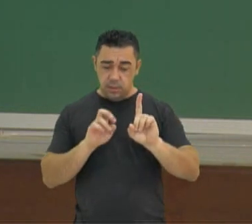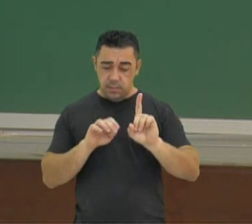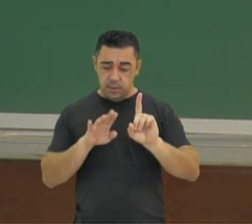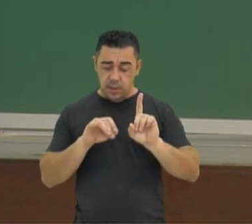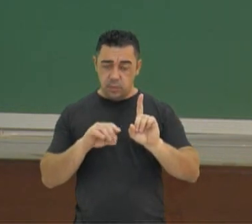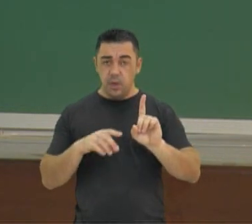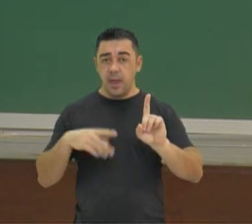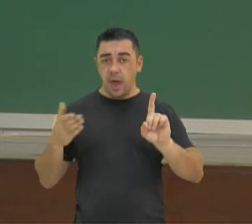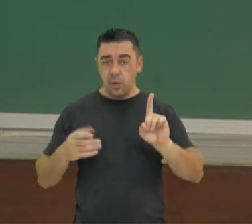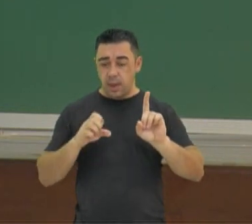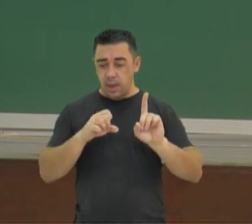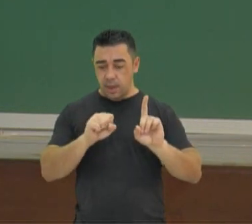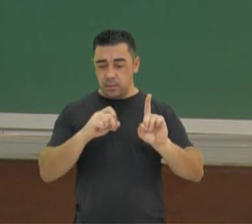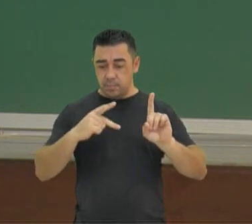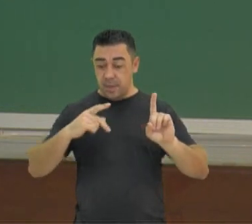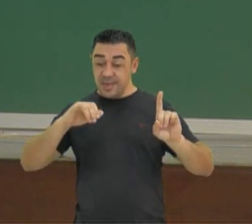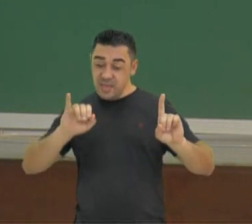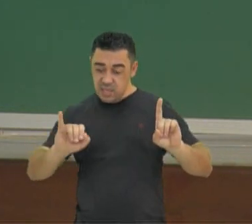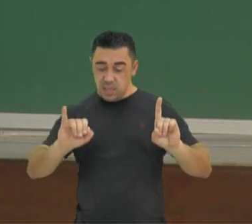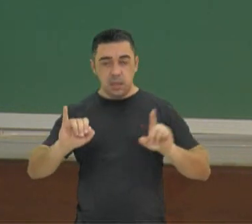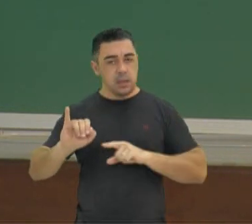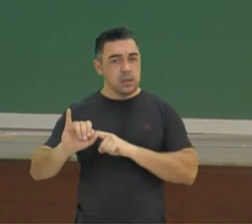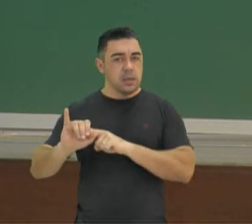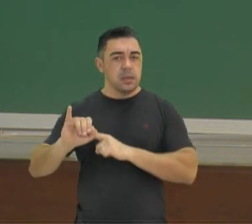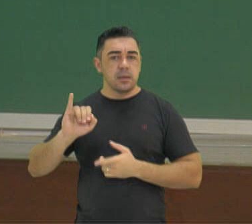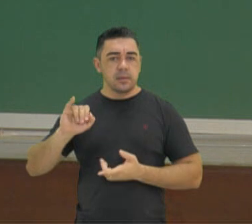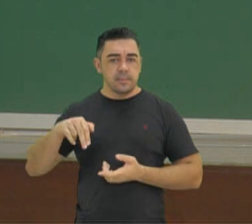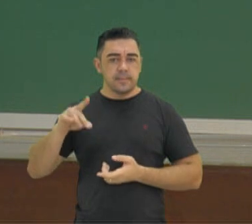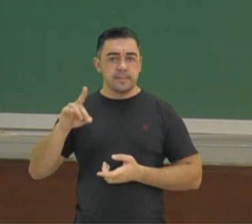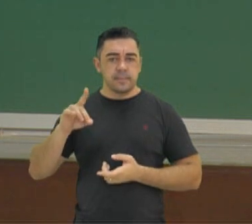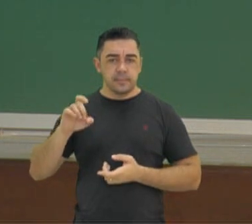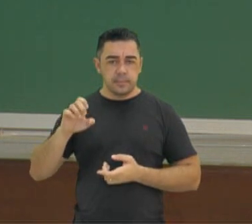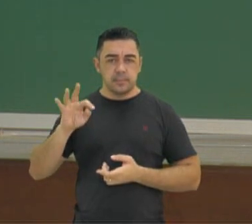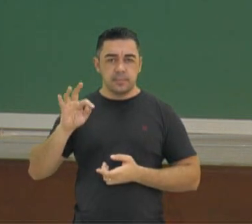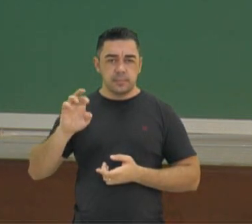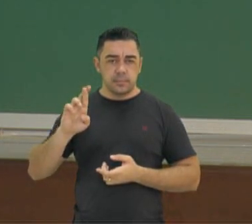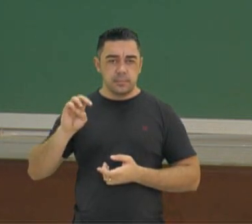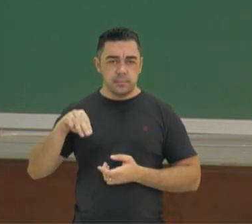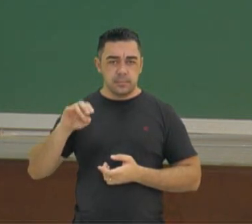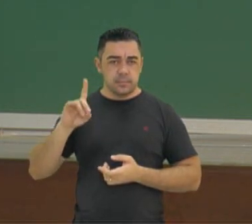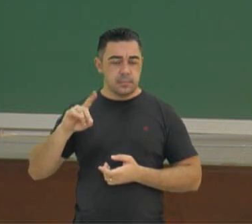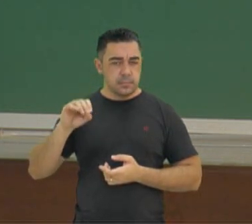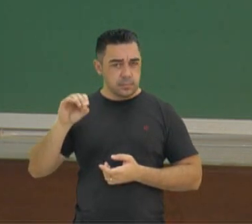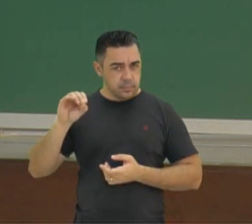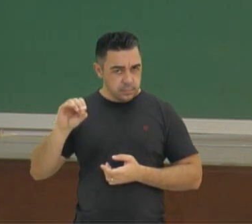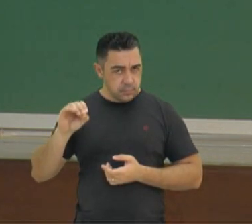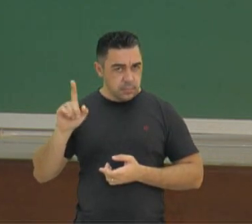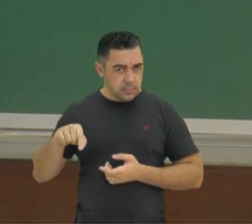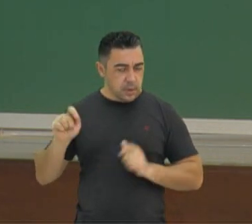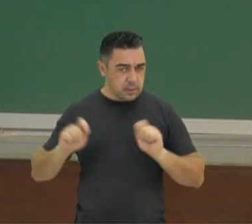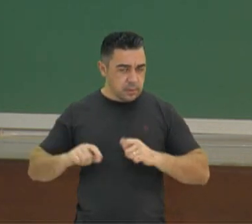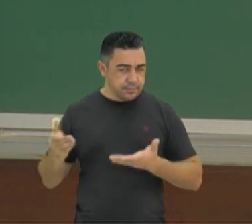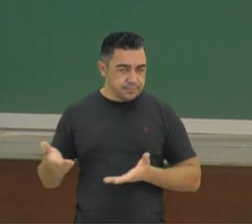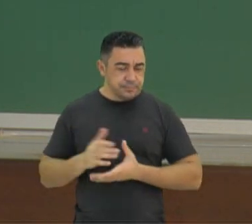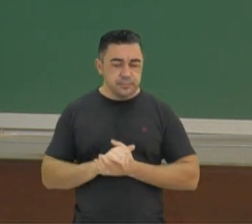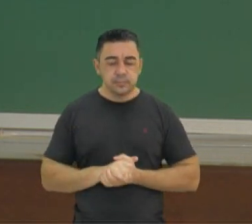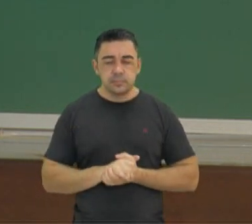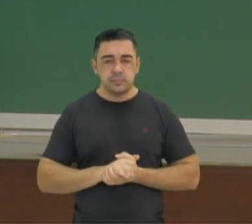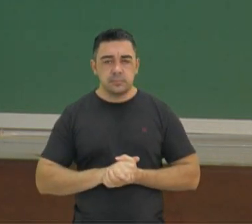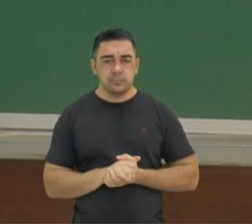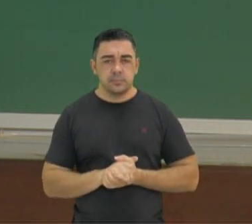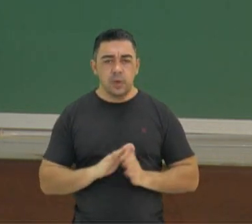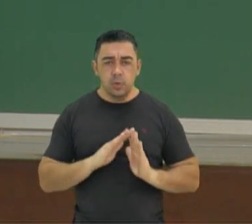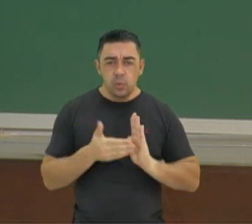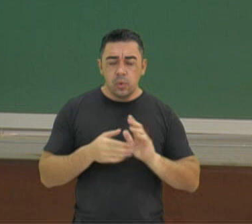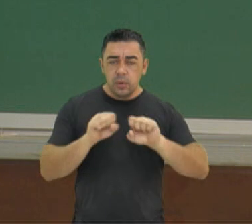é SPI, Sistema Possível Indeterminado. Ele é possível de se resolver, mas, porém, é indeterminado. É